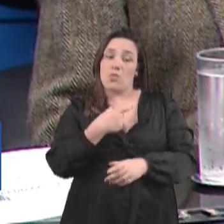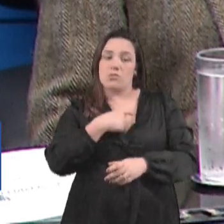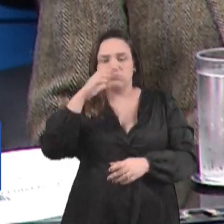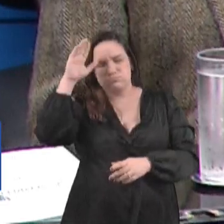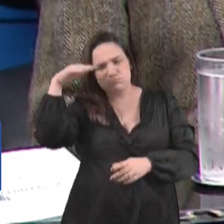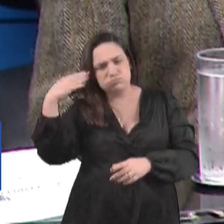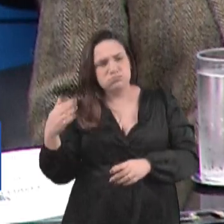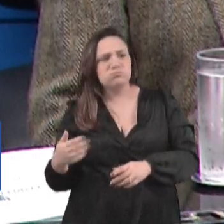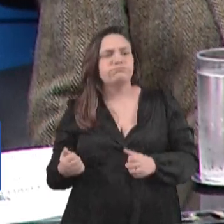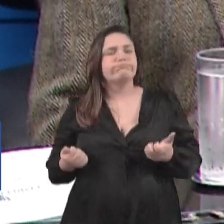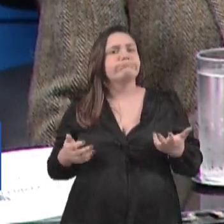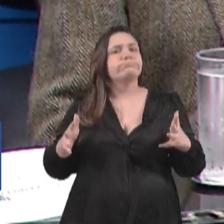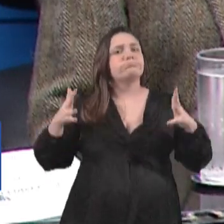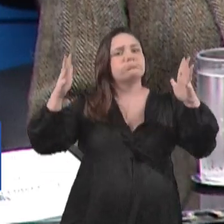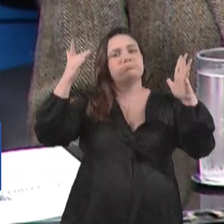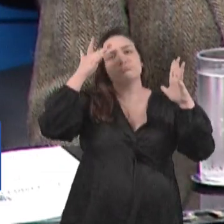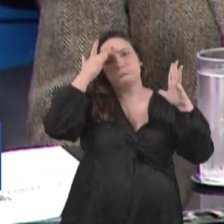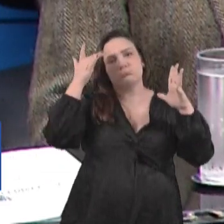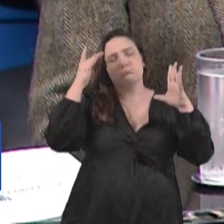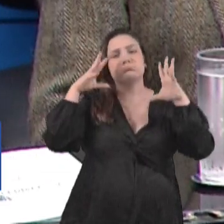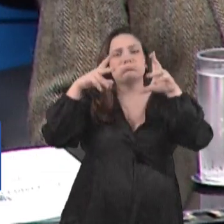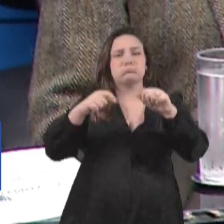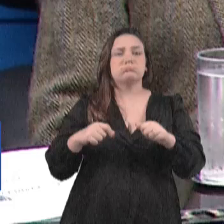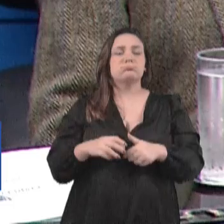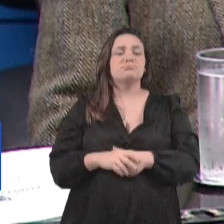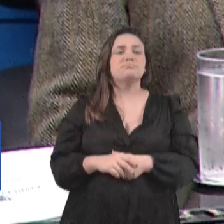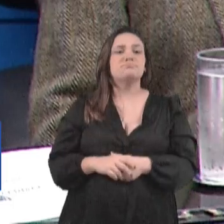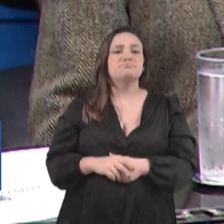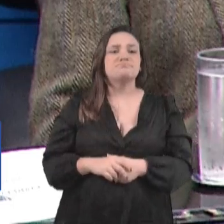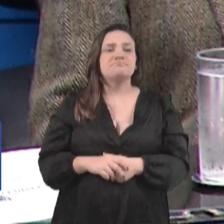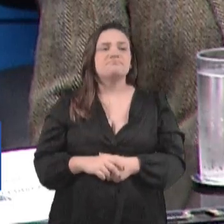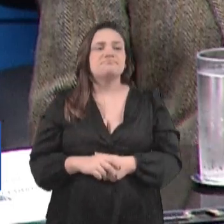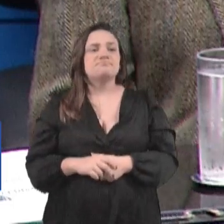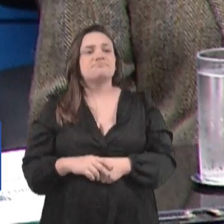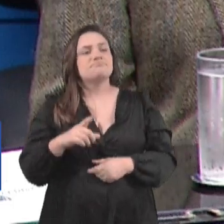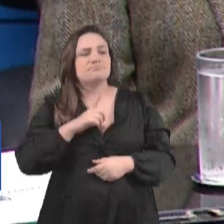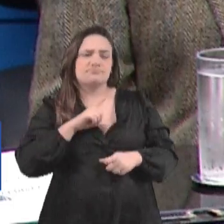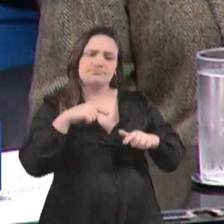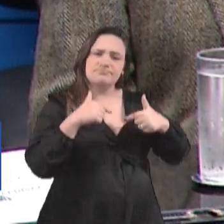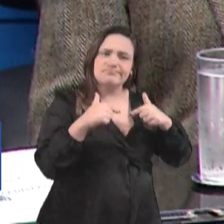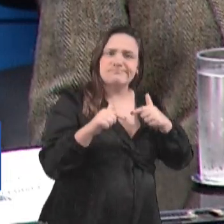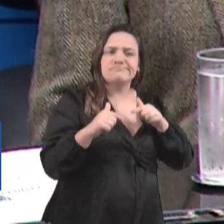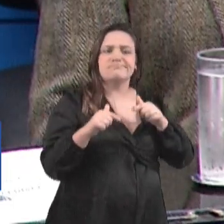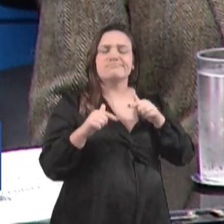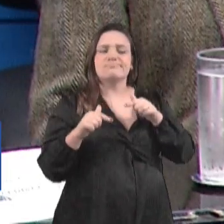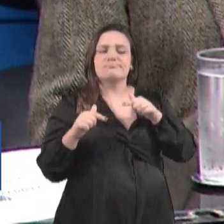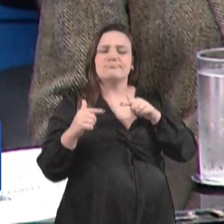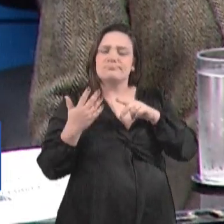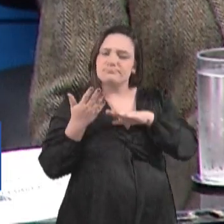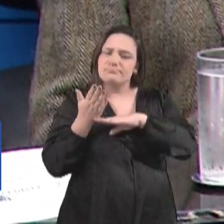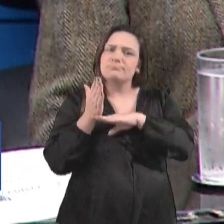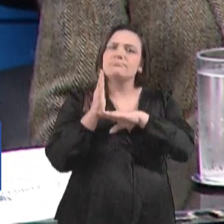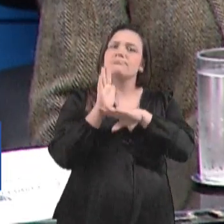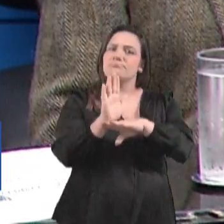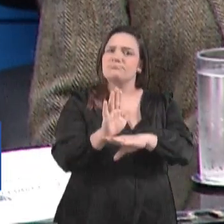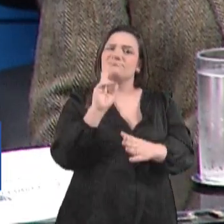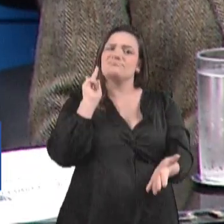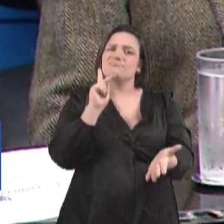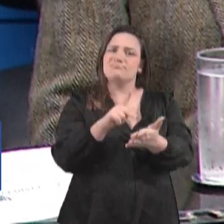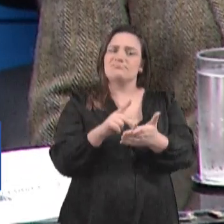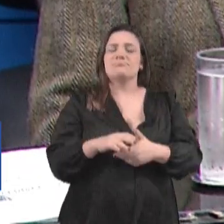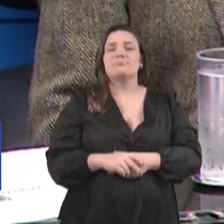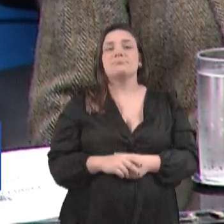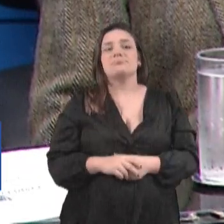como reconhecimento àqueles que, por meio de suas ações e trajetórias, contribuíram